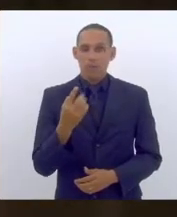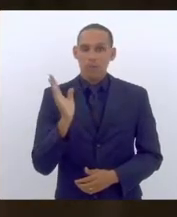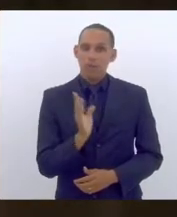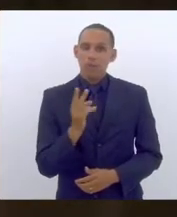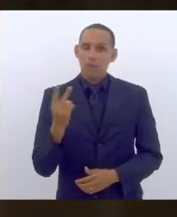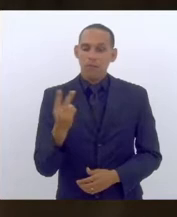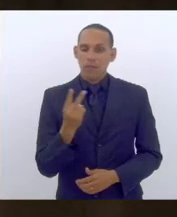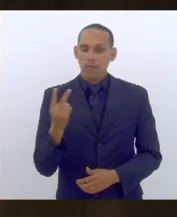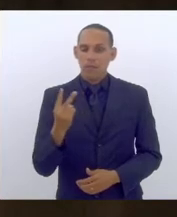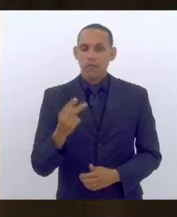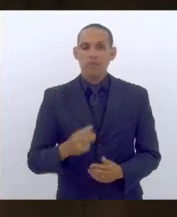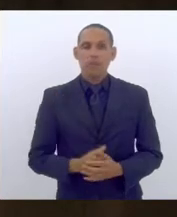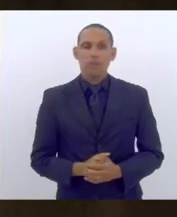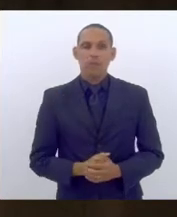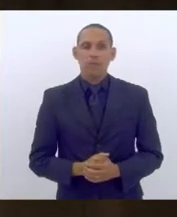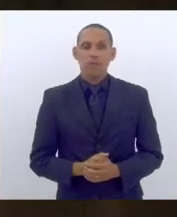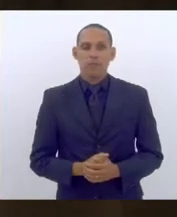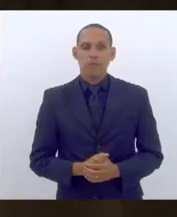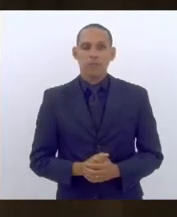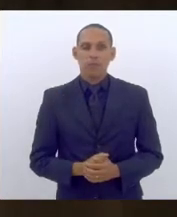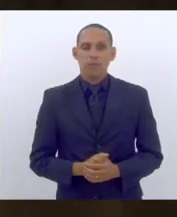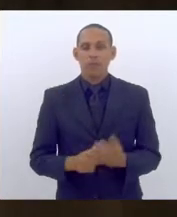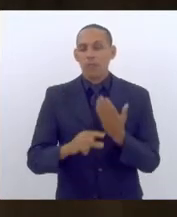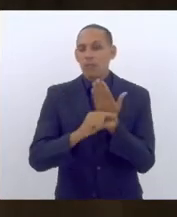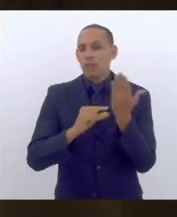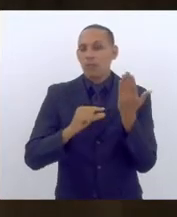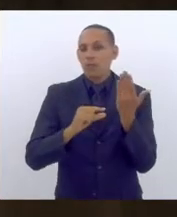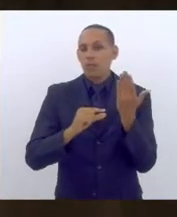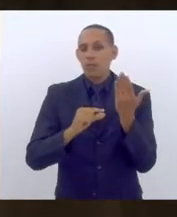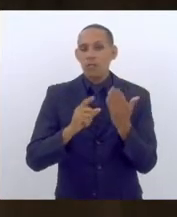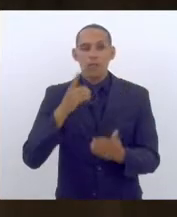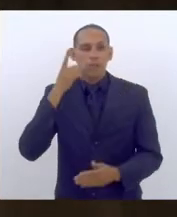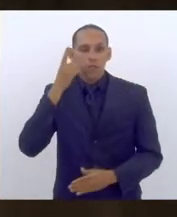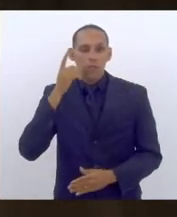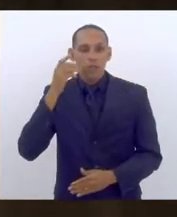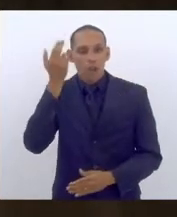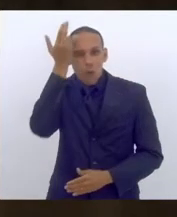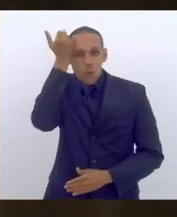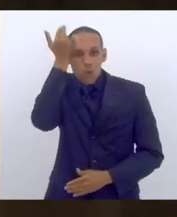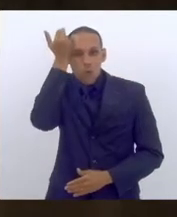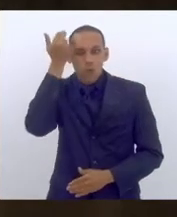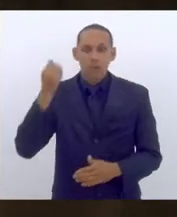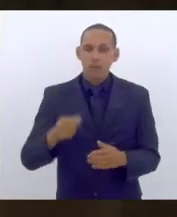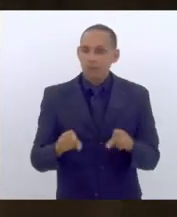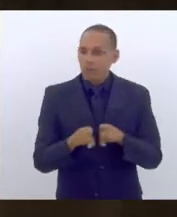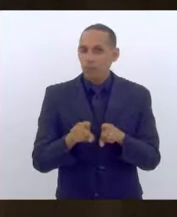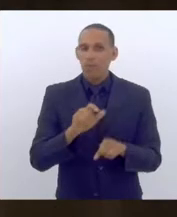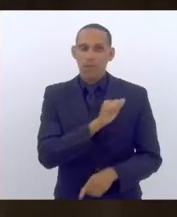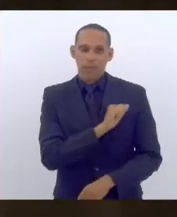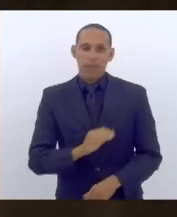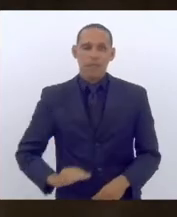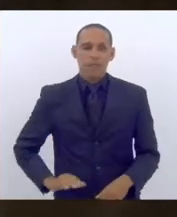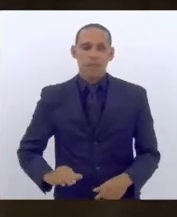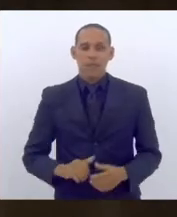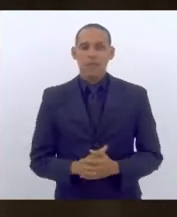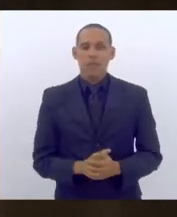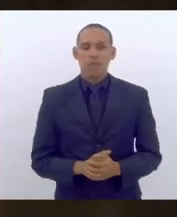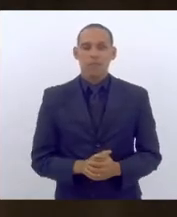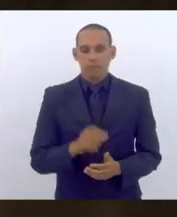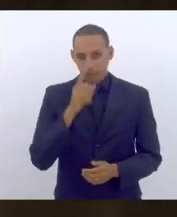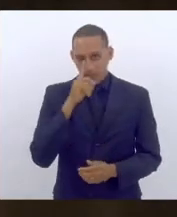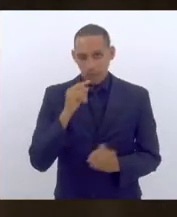22 autoria deliomar coelho e André Siciliano